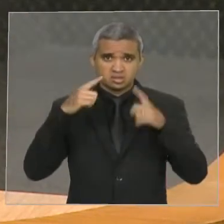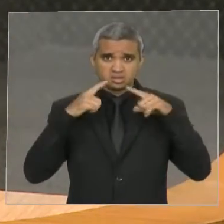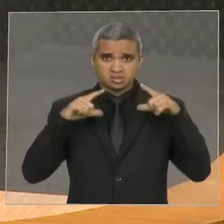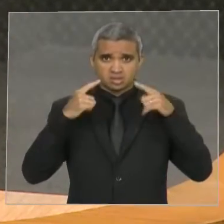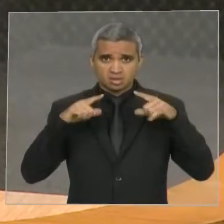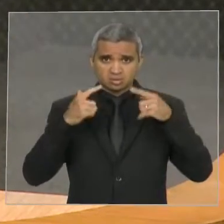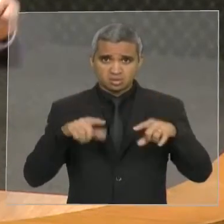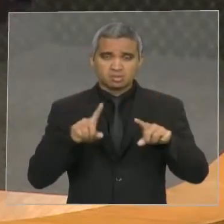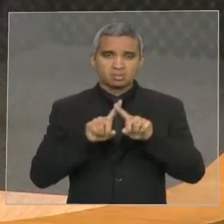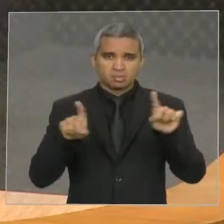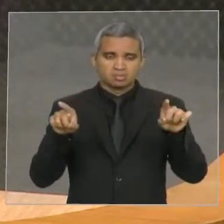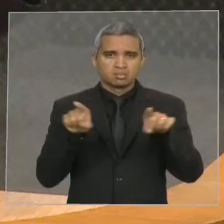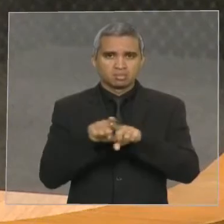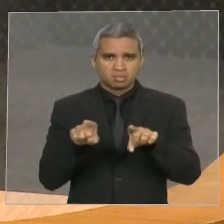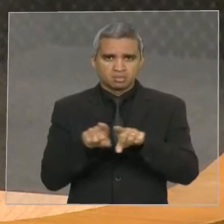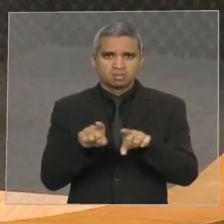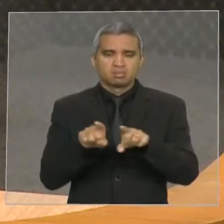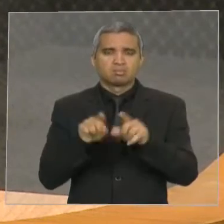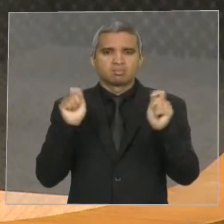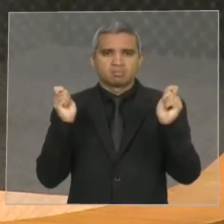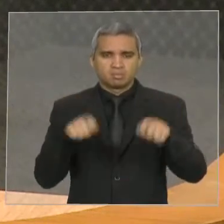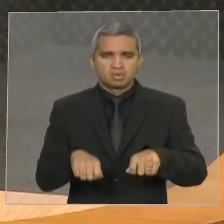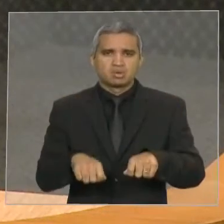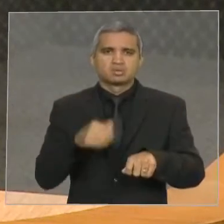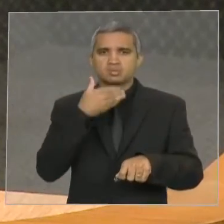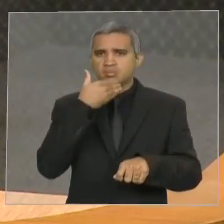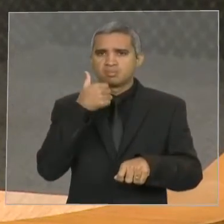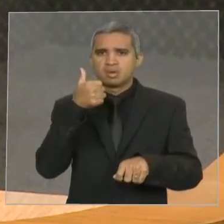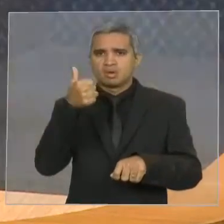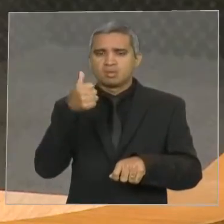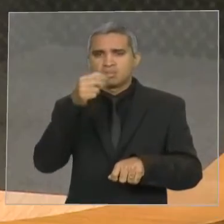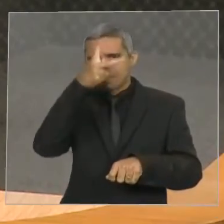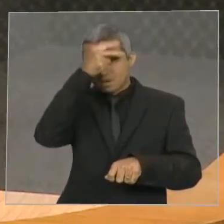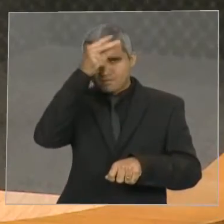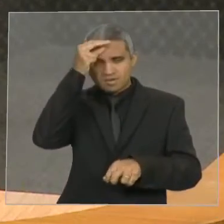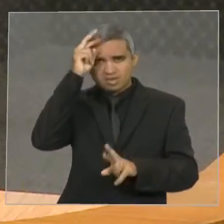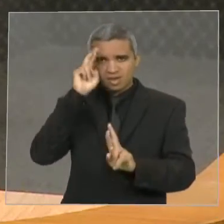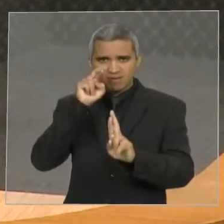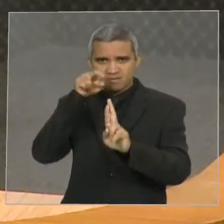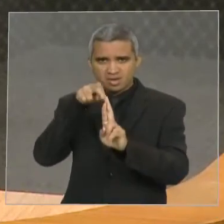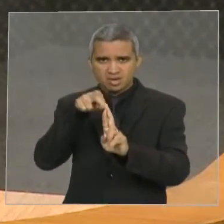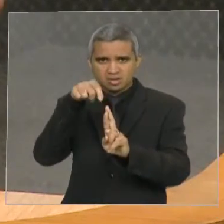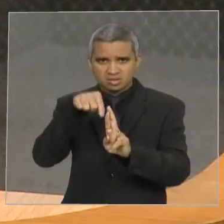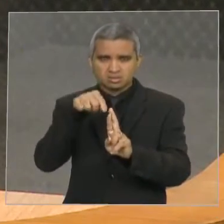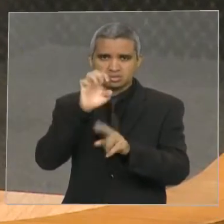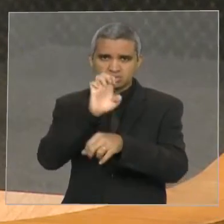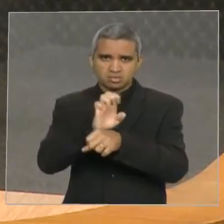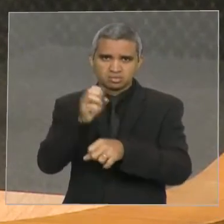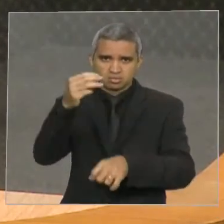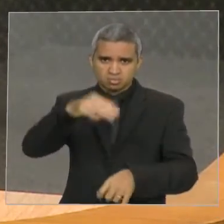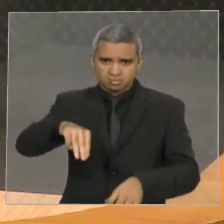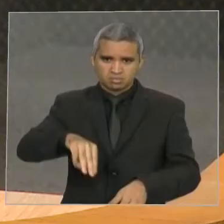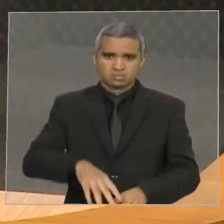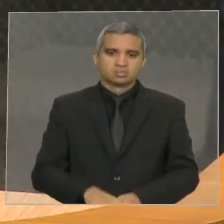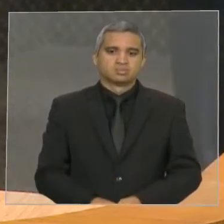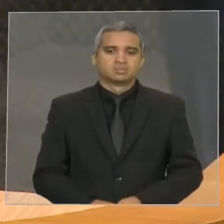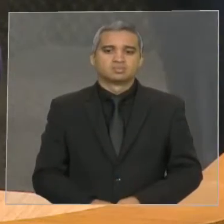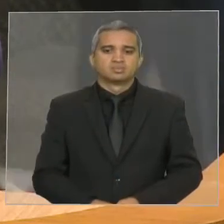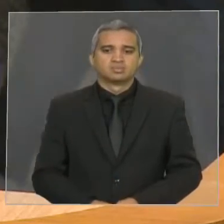uma referência, uma das melhores prefeitas do estado do Maranhão. E é nesse sentido que nós estamos